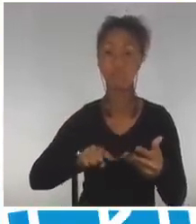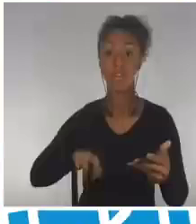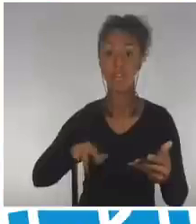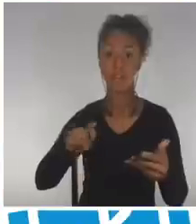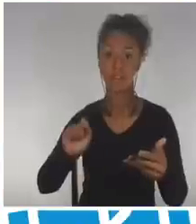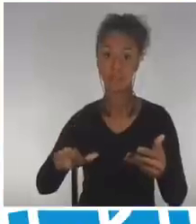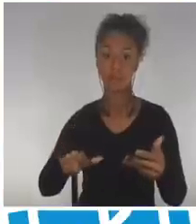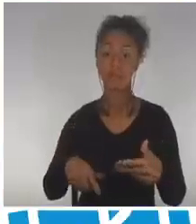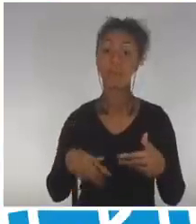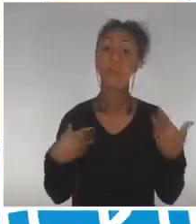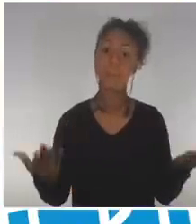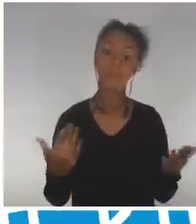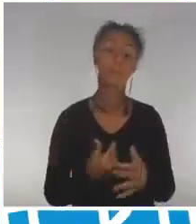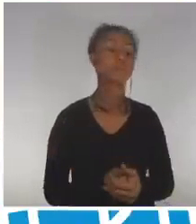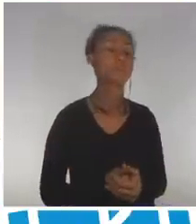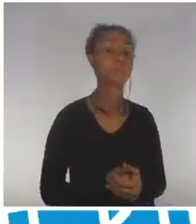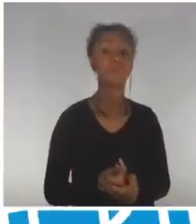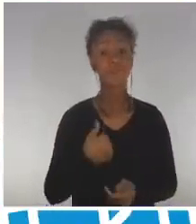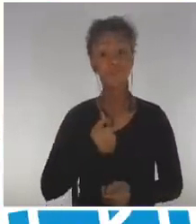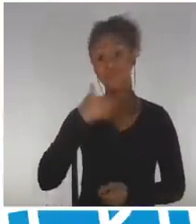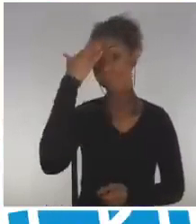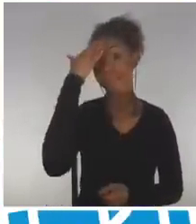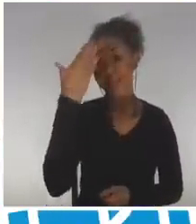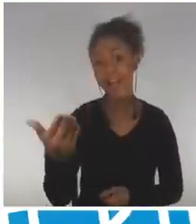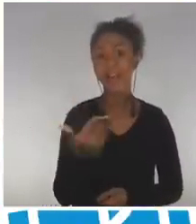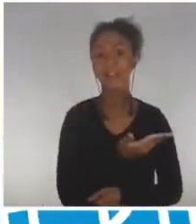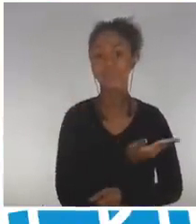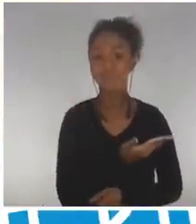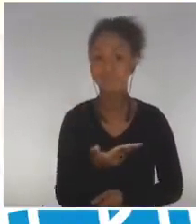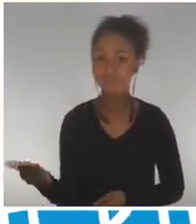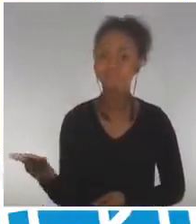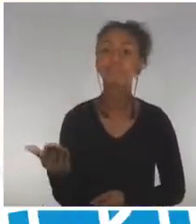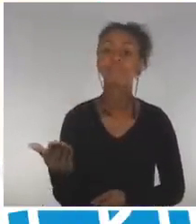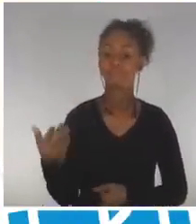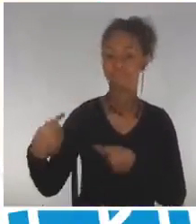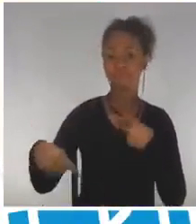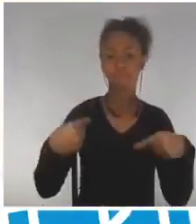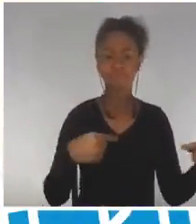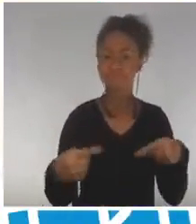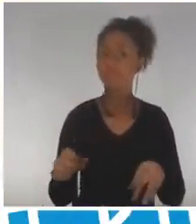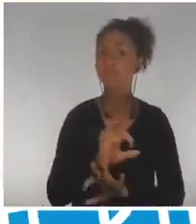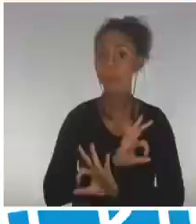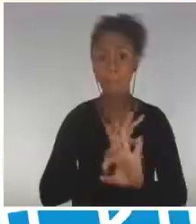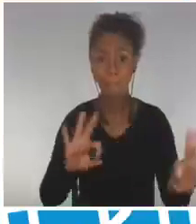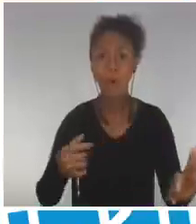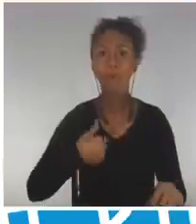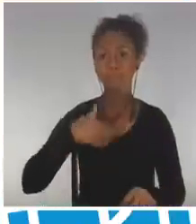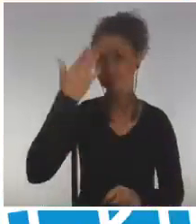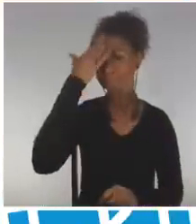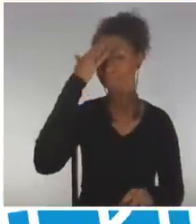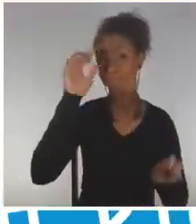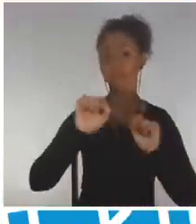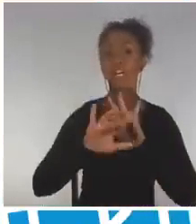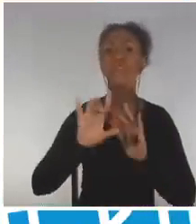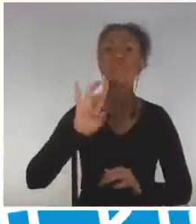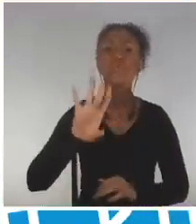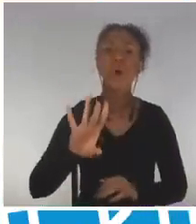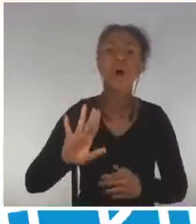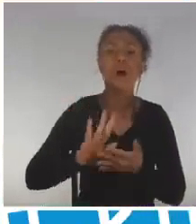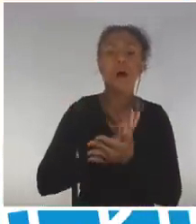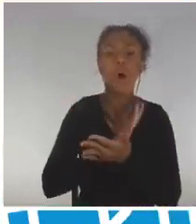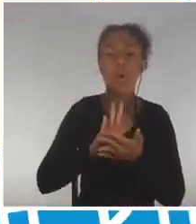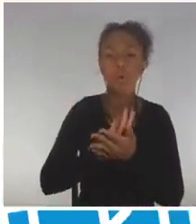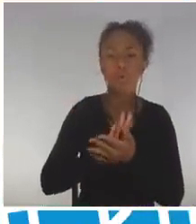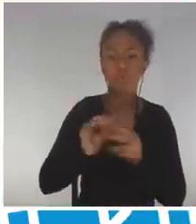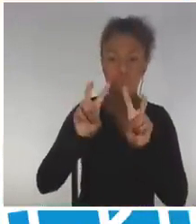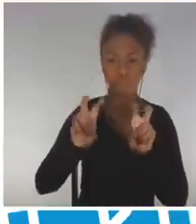desse debate, acho que foi bom, foi esclarecedor. Então, eu queria fazer, assim, algumas colocações.